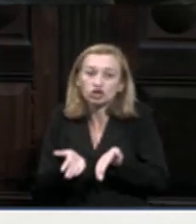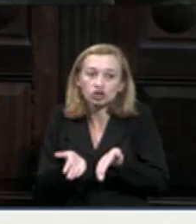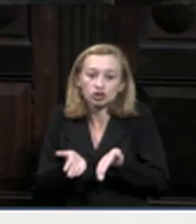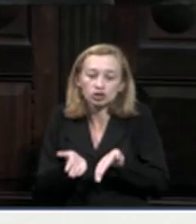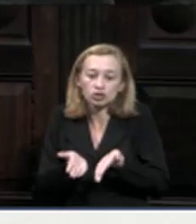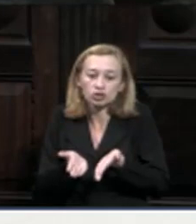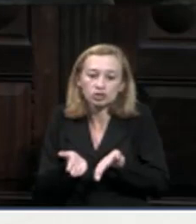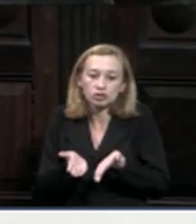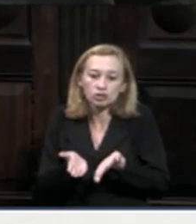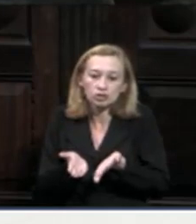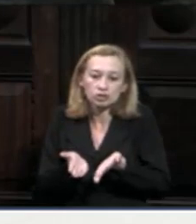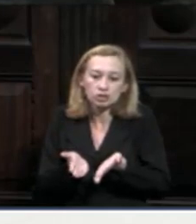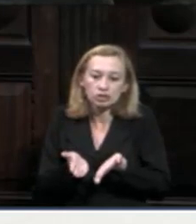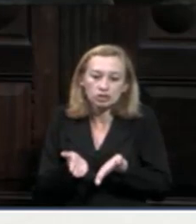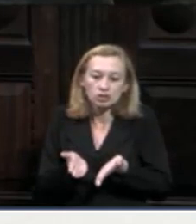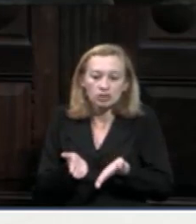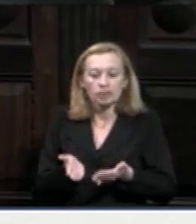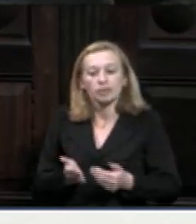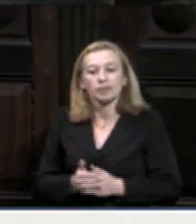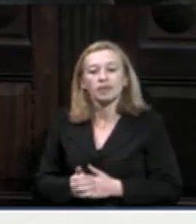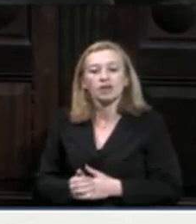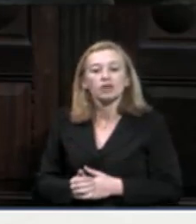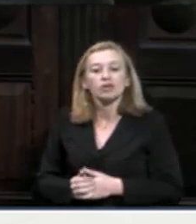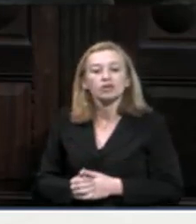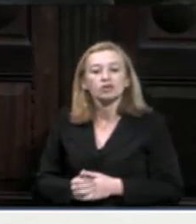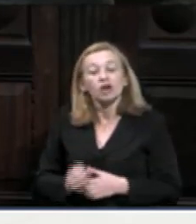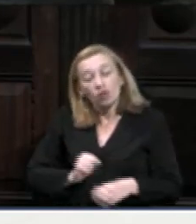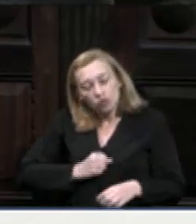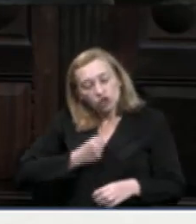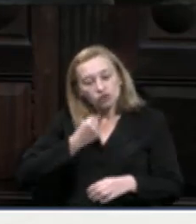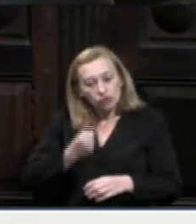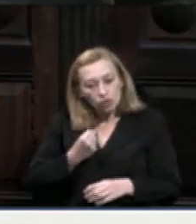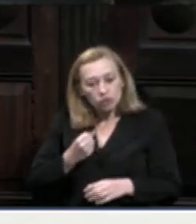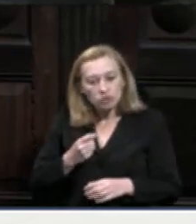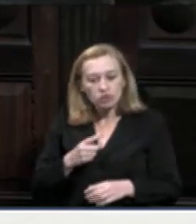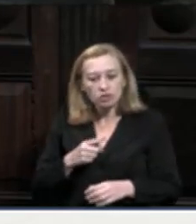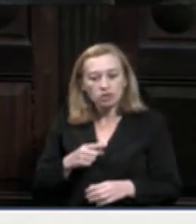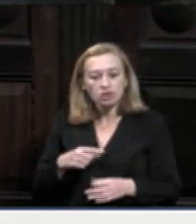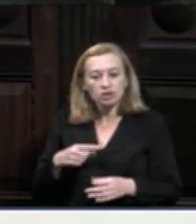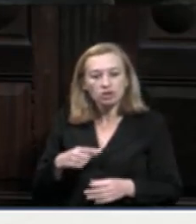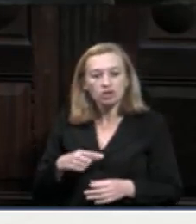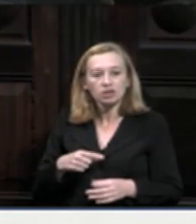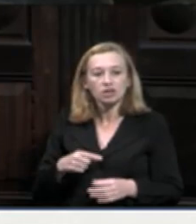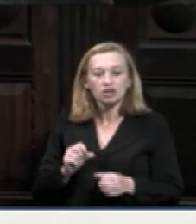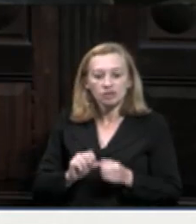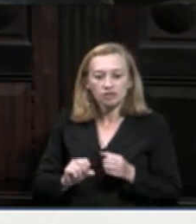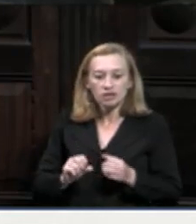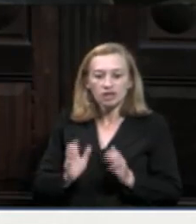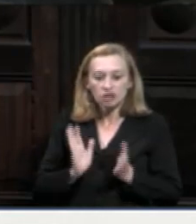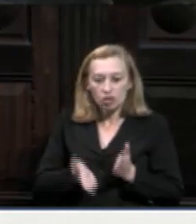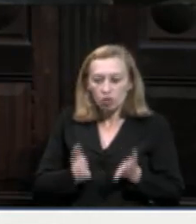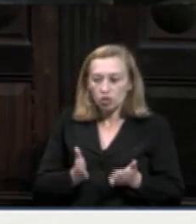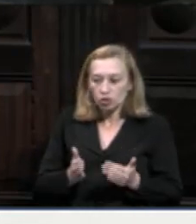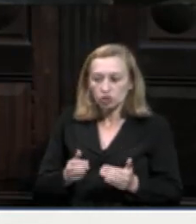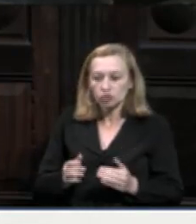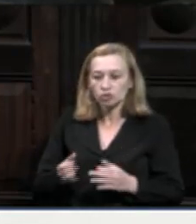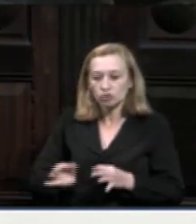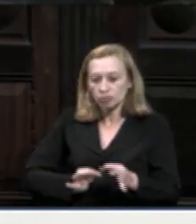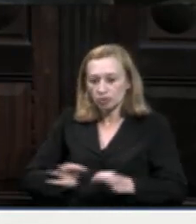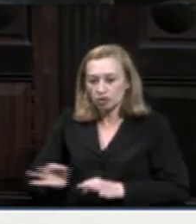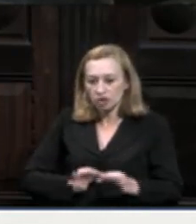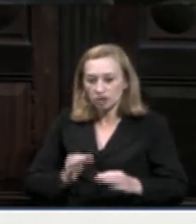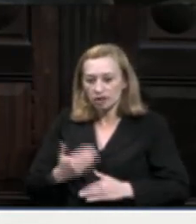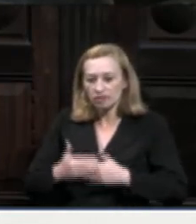um consenso sobre elas. Então, talvez fosse um esforço que fizesse o projeto avançar hoje, votaríamos o projeto em